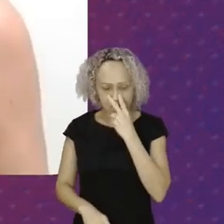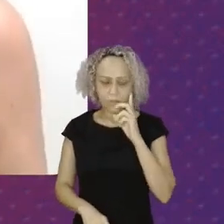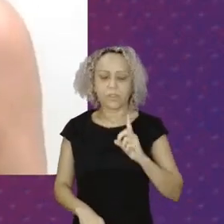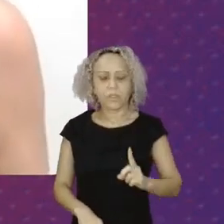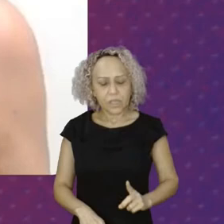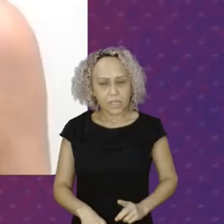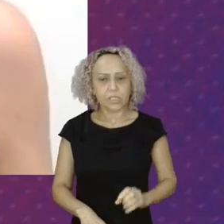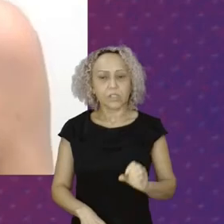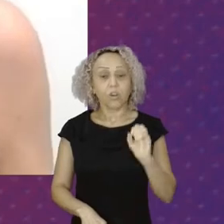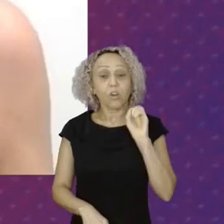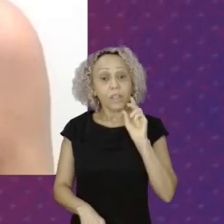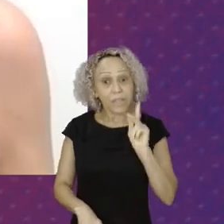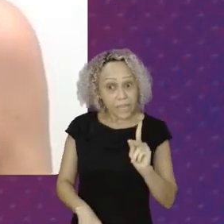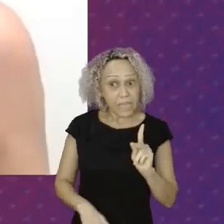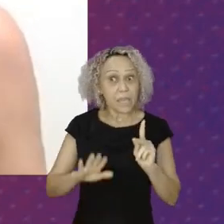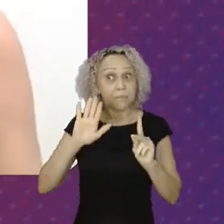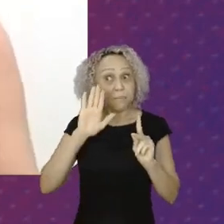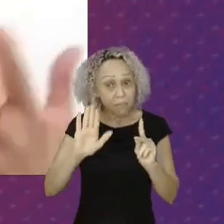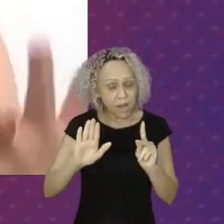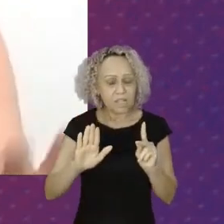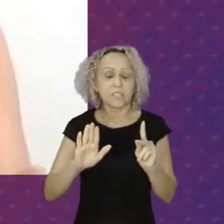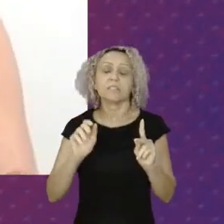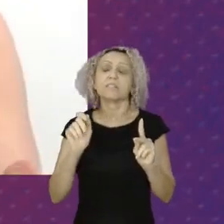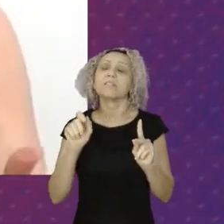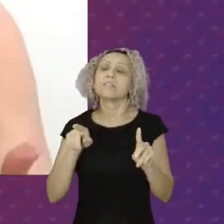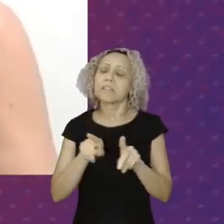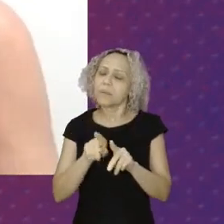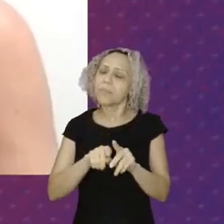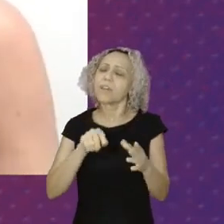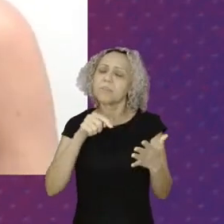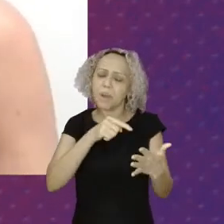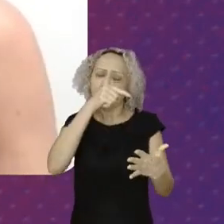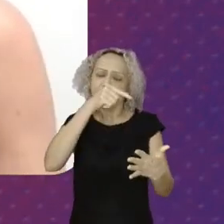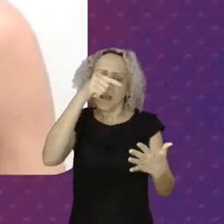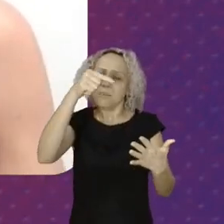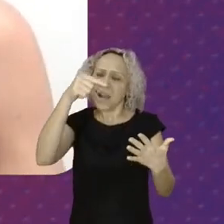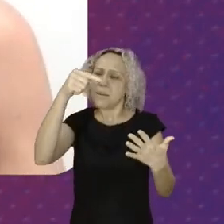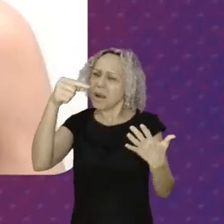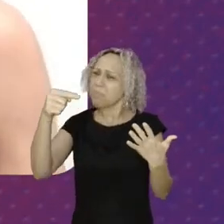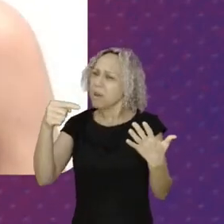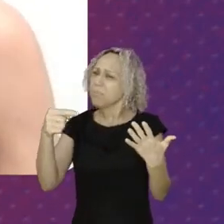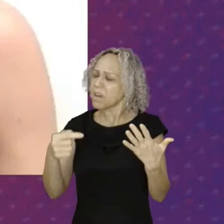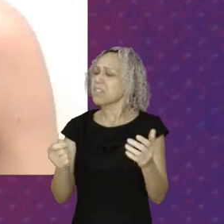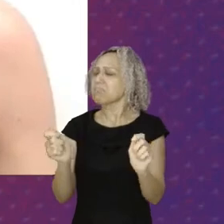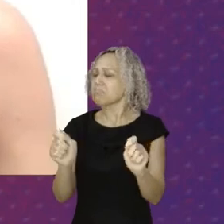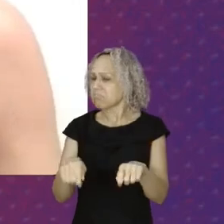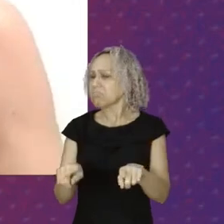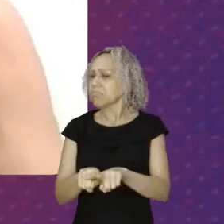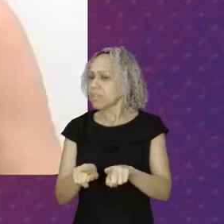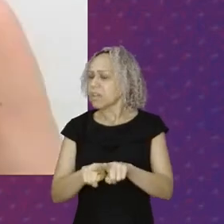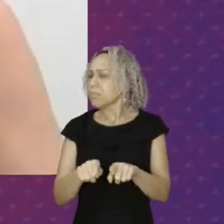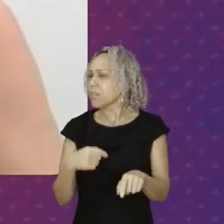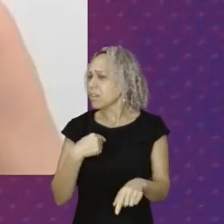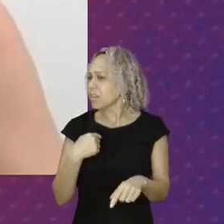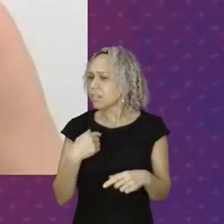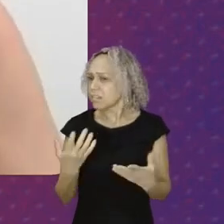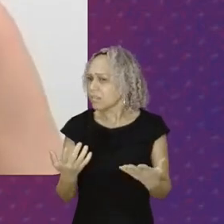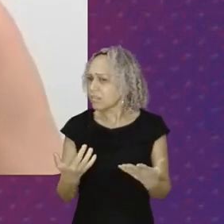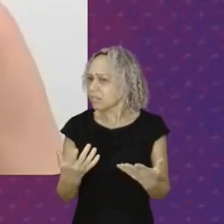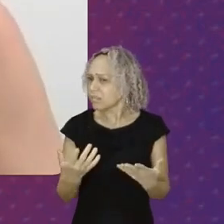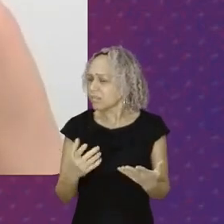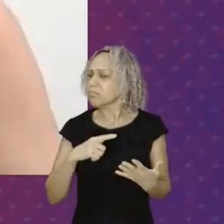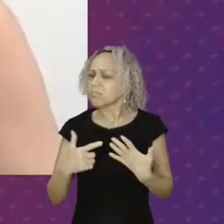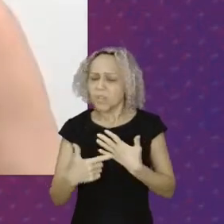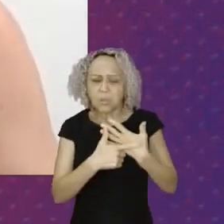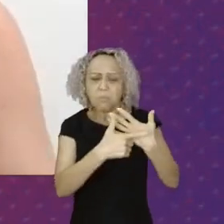histórico gera, nos espaços de participação política, também um